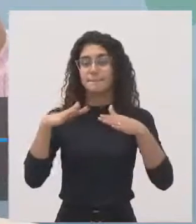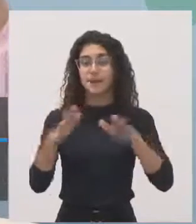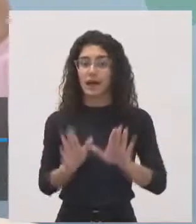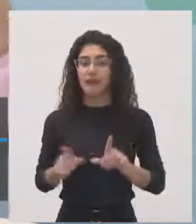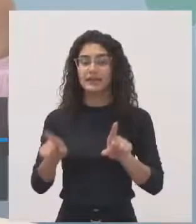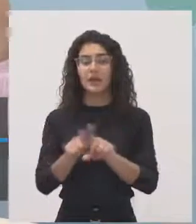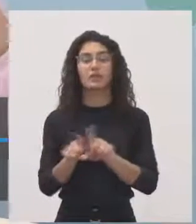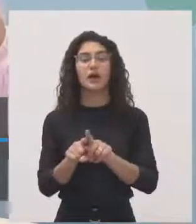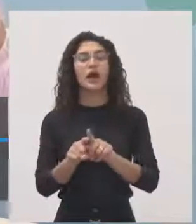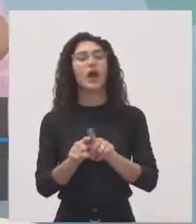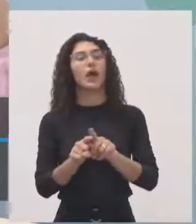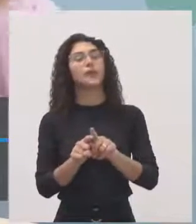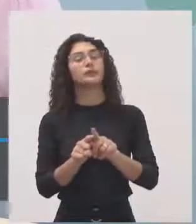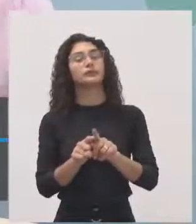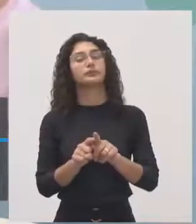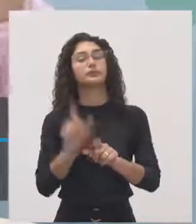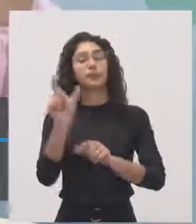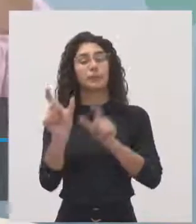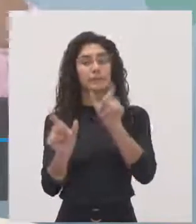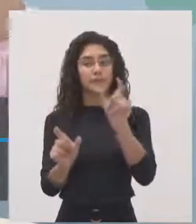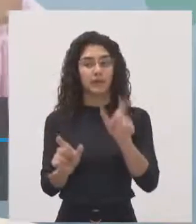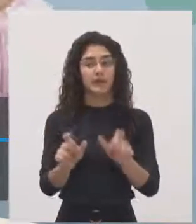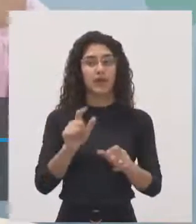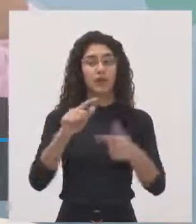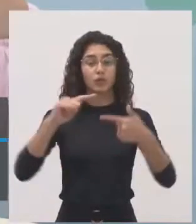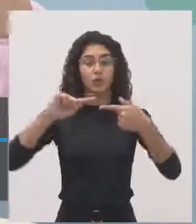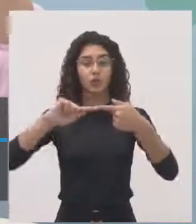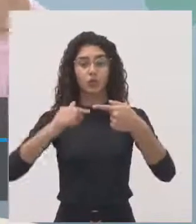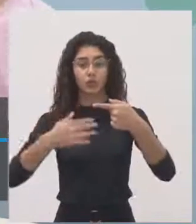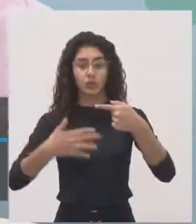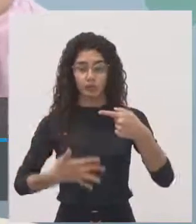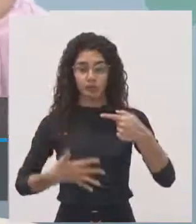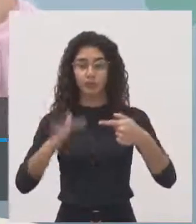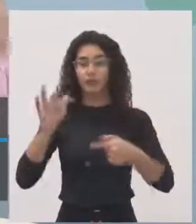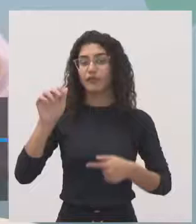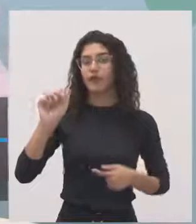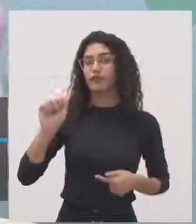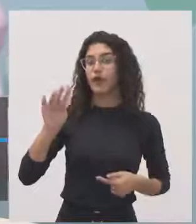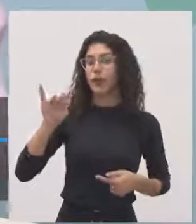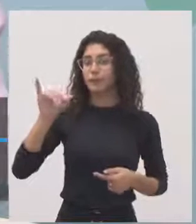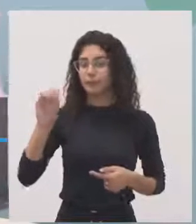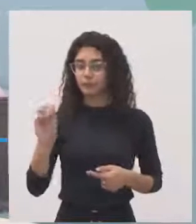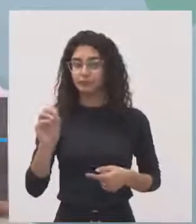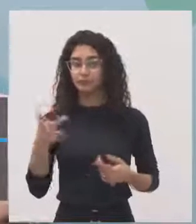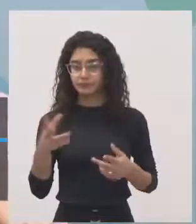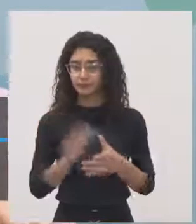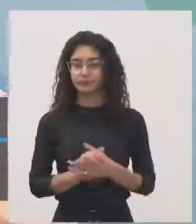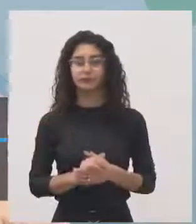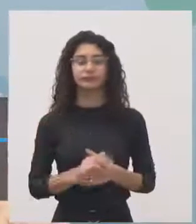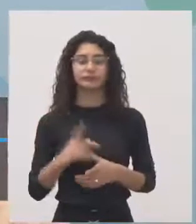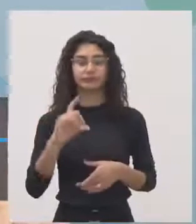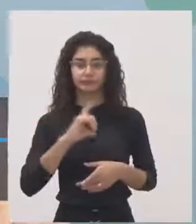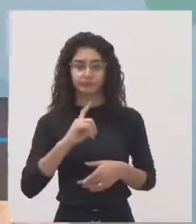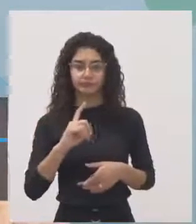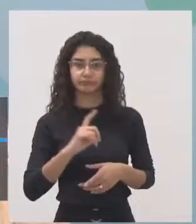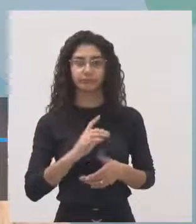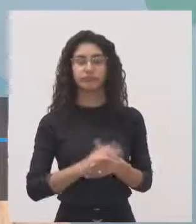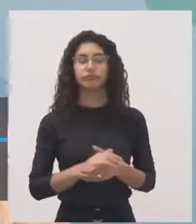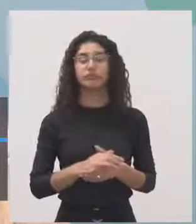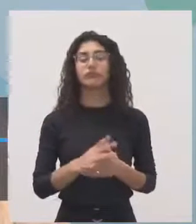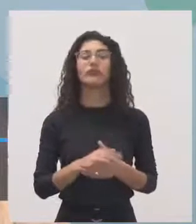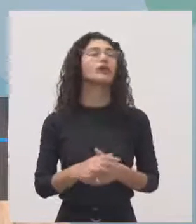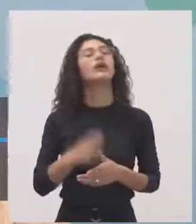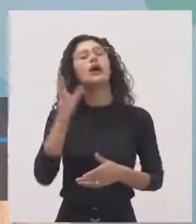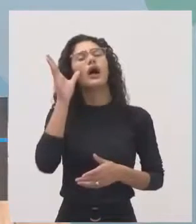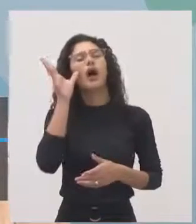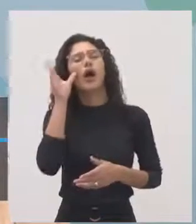quanto para o pessoal da Microsoft, não, o pessoal do Google. Fábio, por favor, olha aqui, a gente aqui. Seria